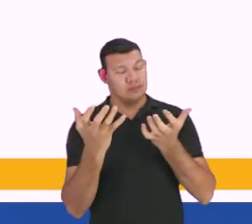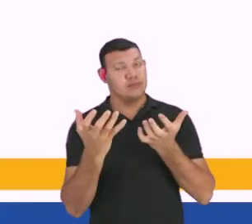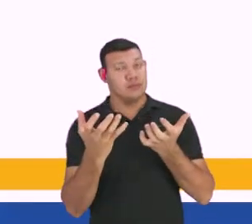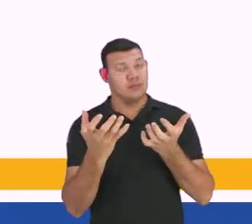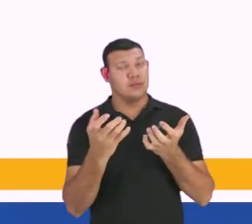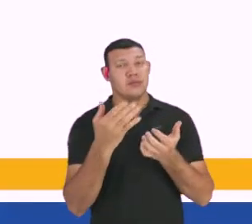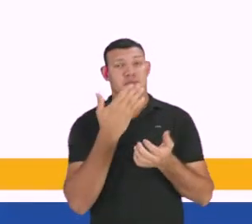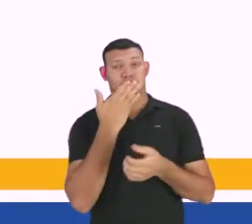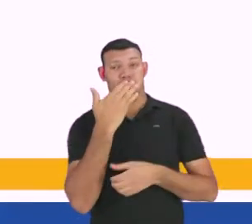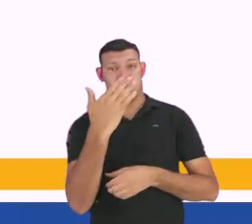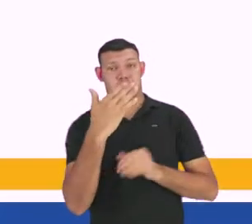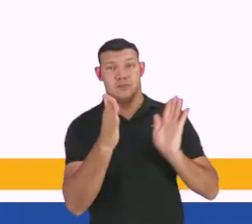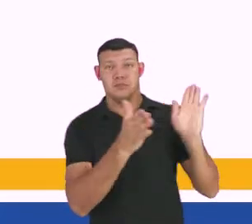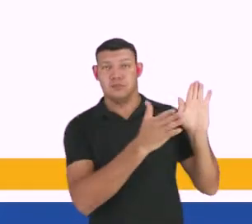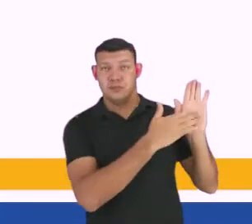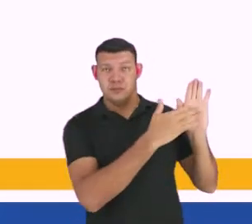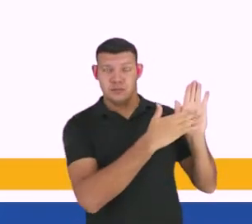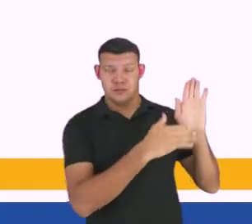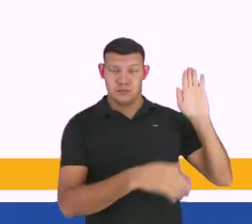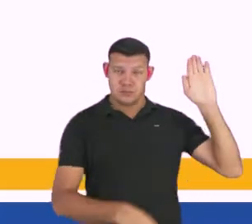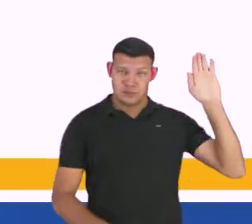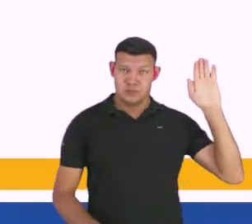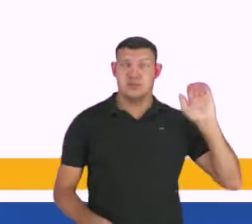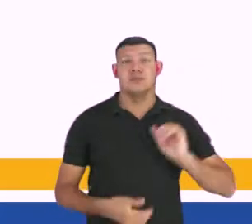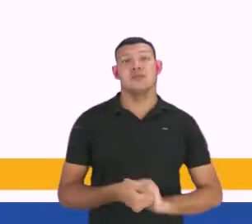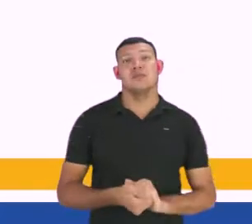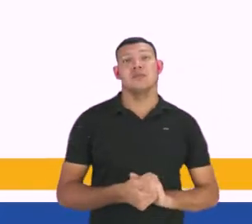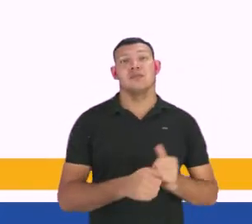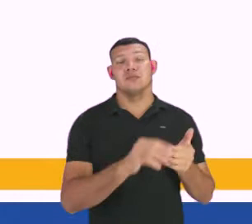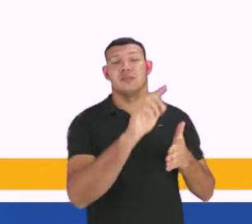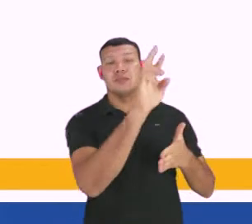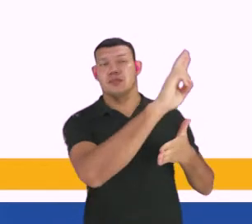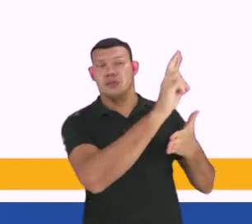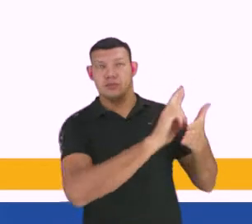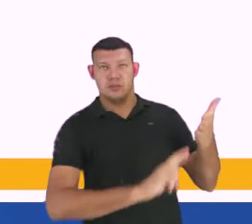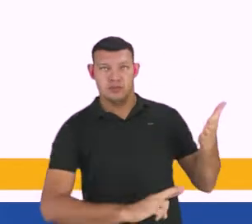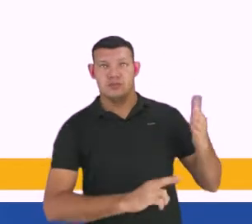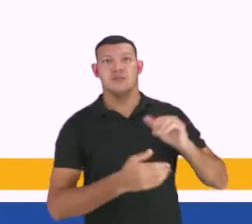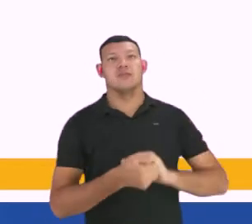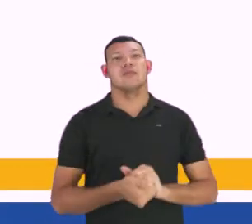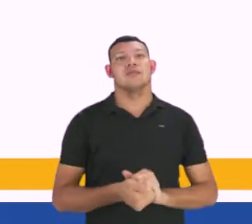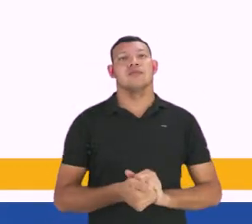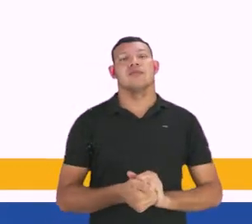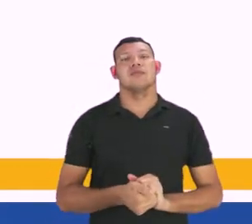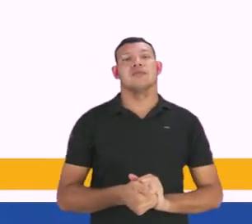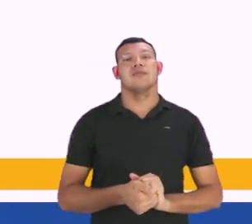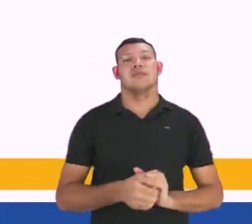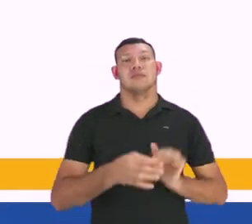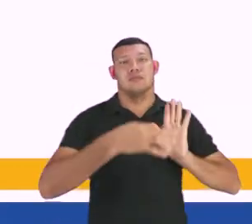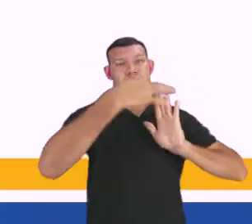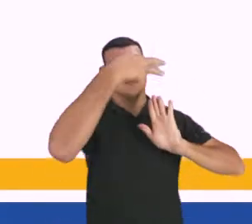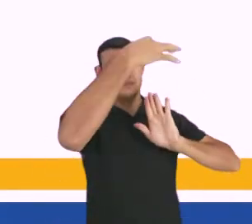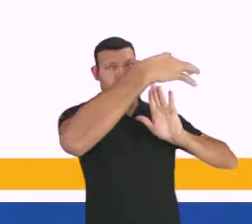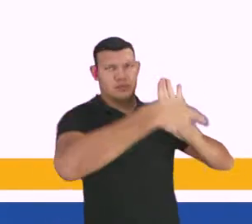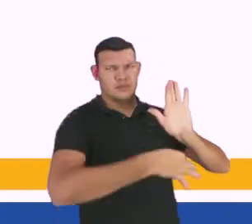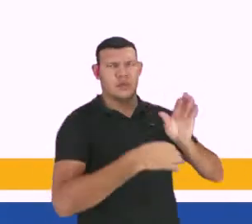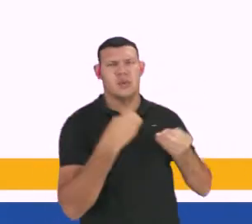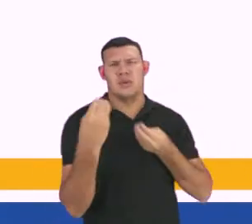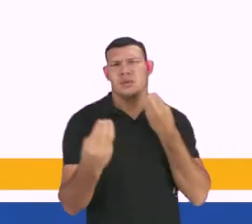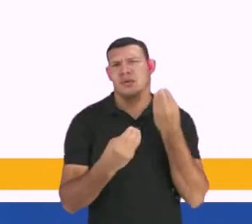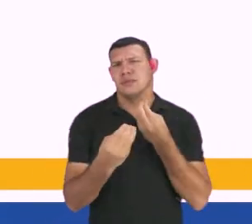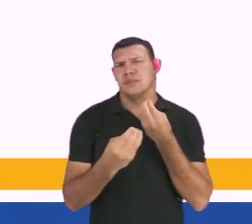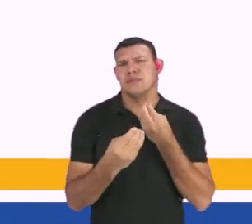de um texto do gênero dissertativo argumentativo. Mas para construir esse